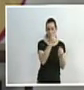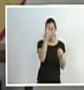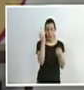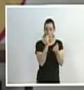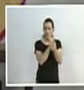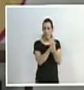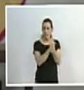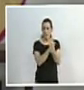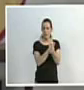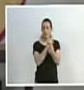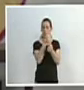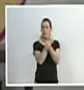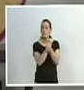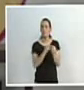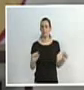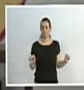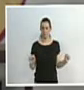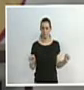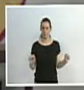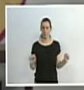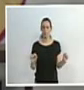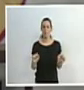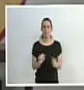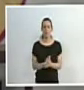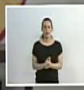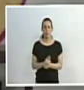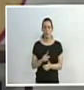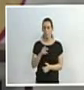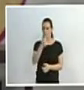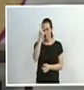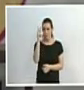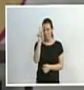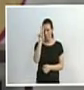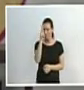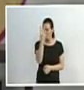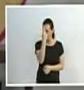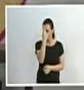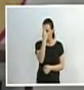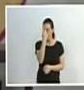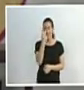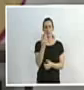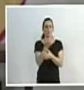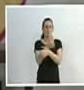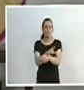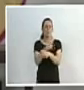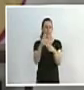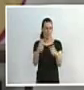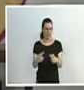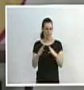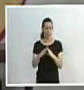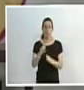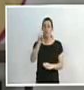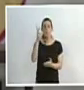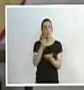cativos para a prosperidade, só os rebeldes habitam em terra estéril. Que Deus